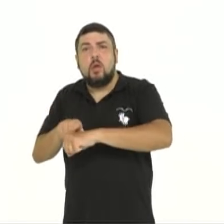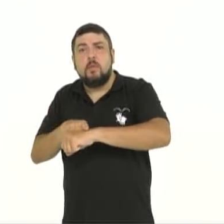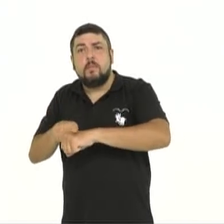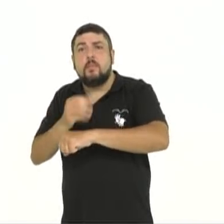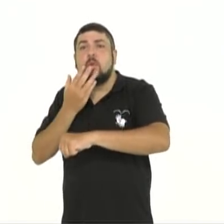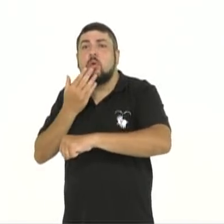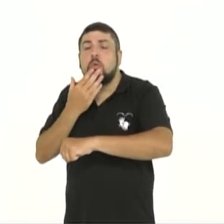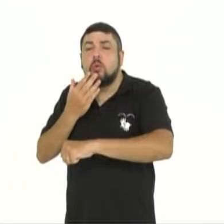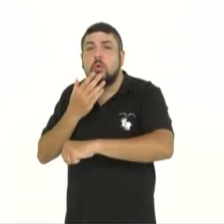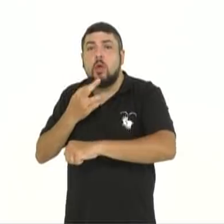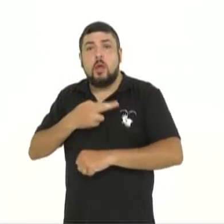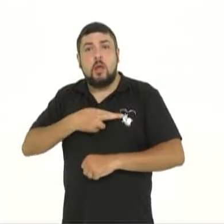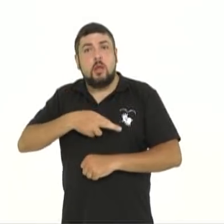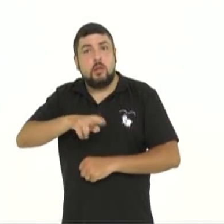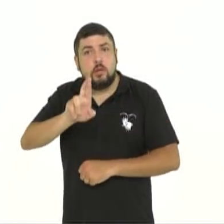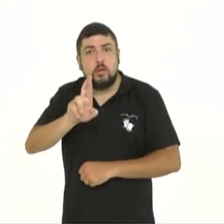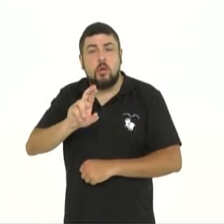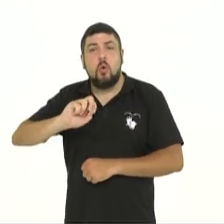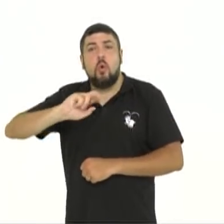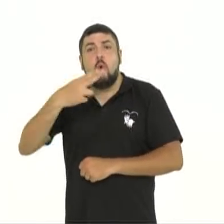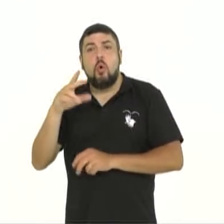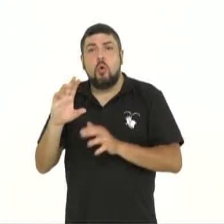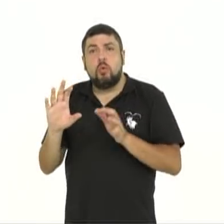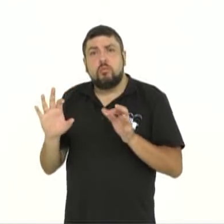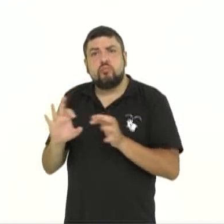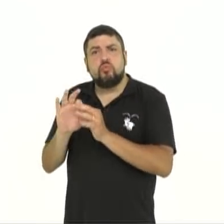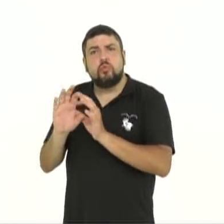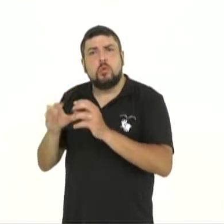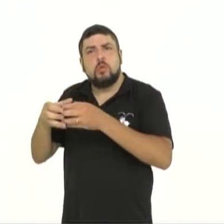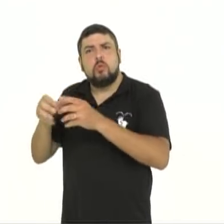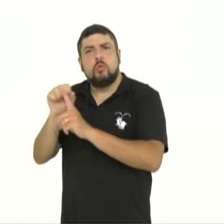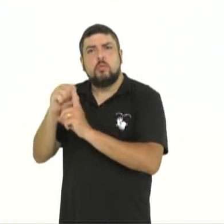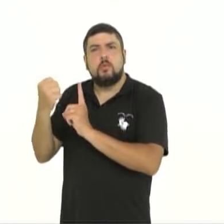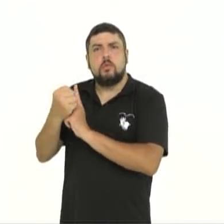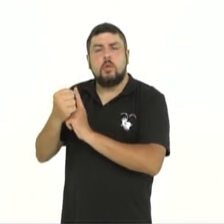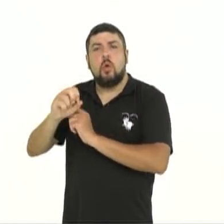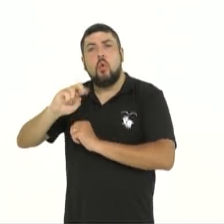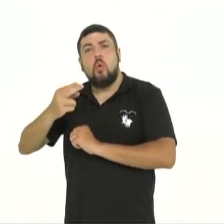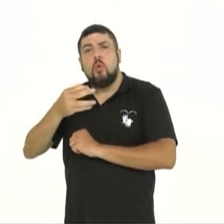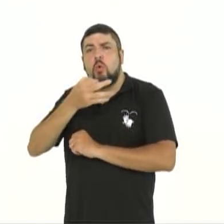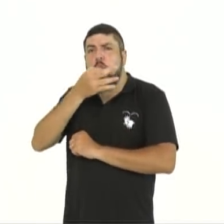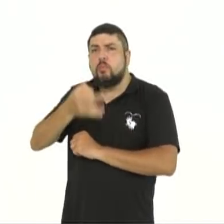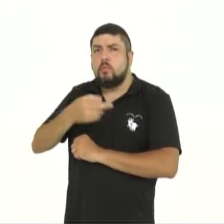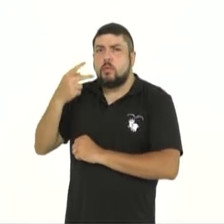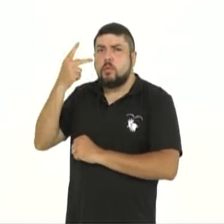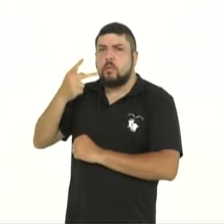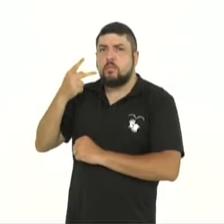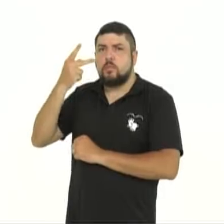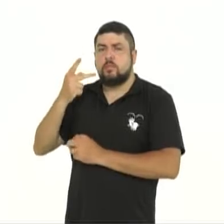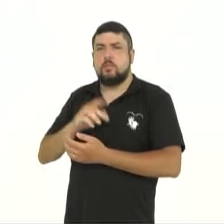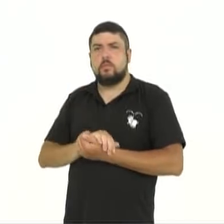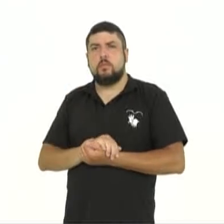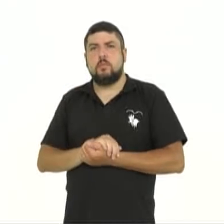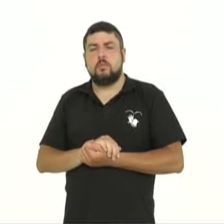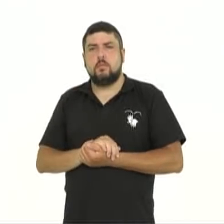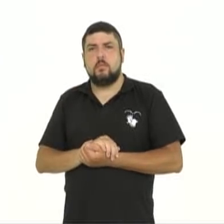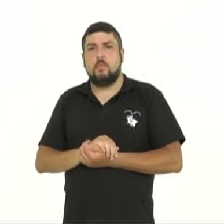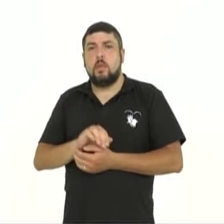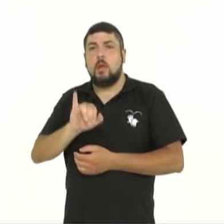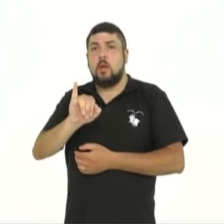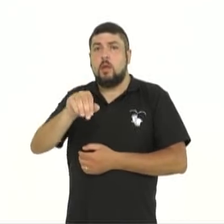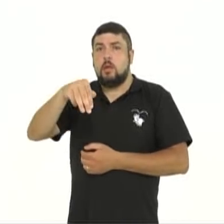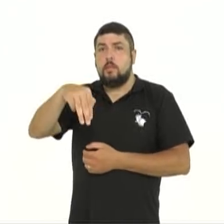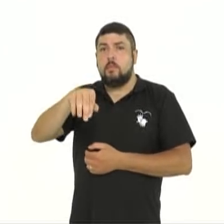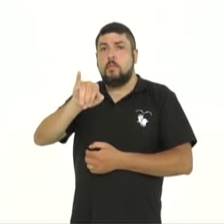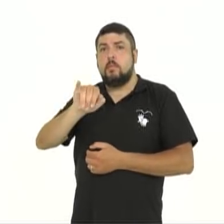nacionalidade, associação a determinado grupo social ou opinião política. Chamamos imigrantes as